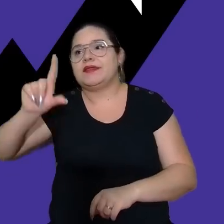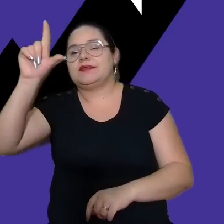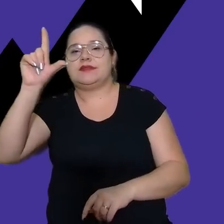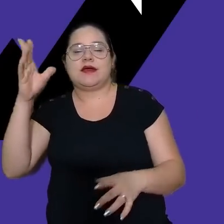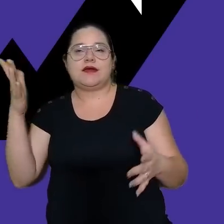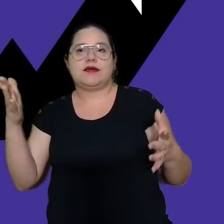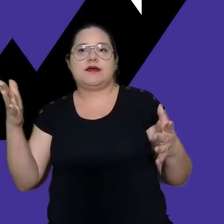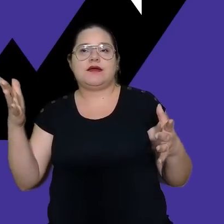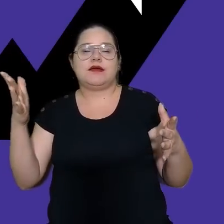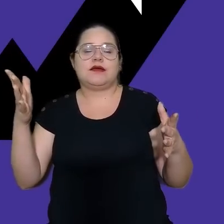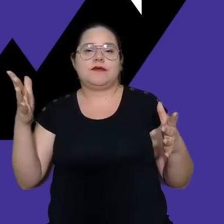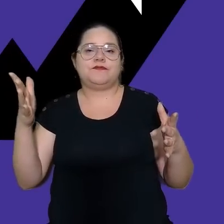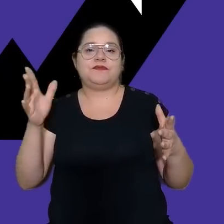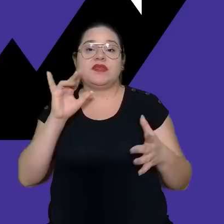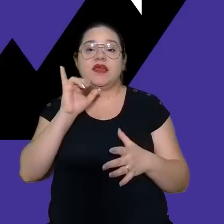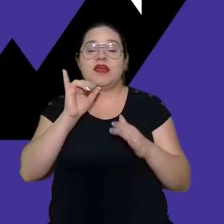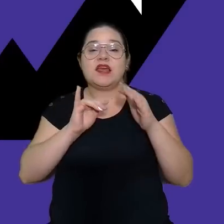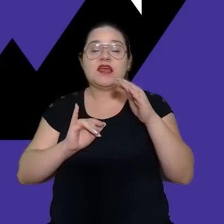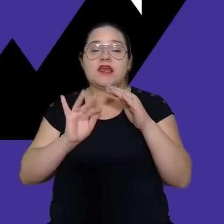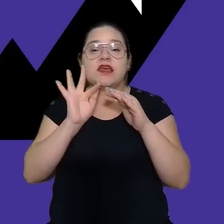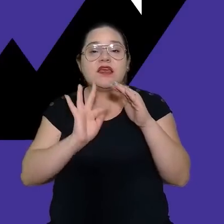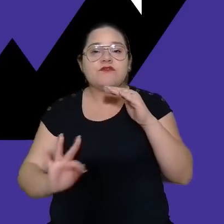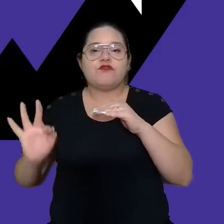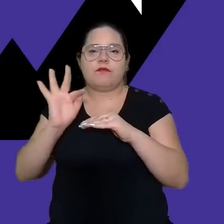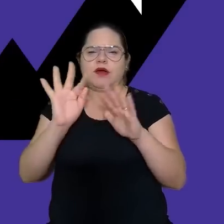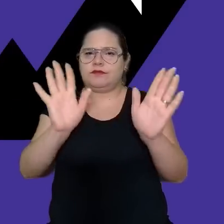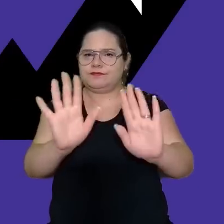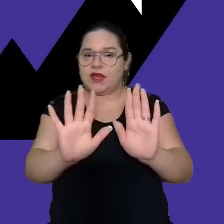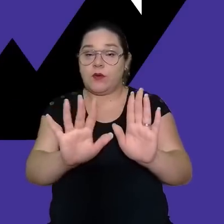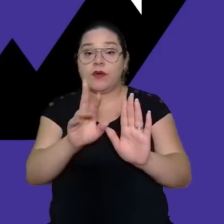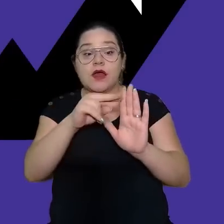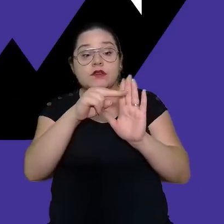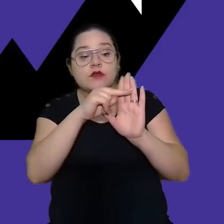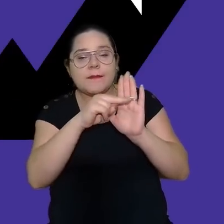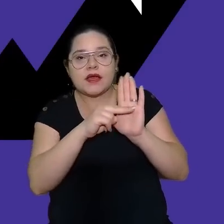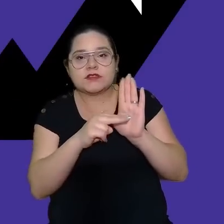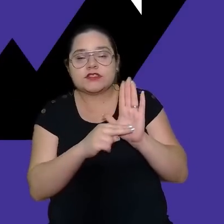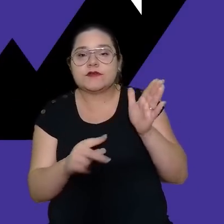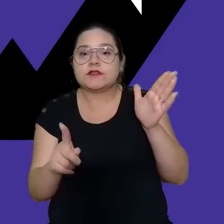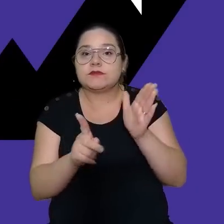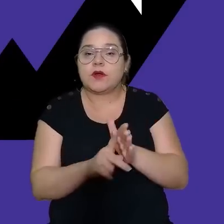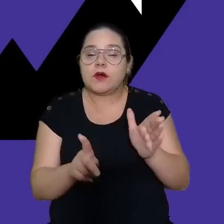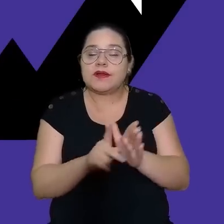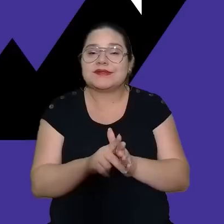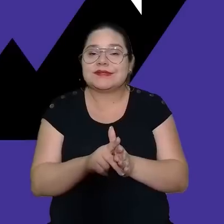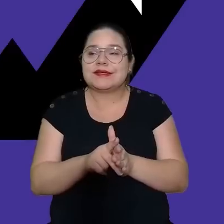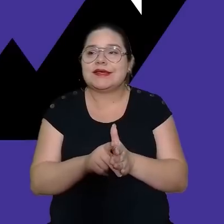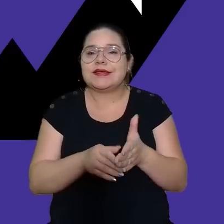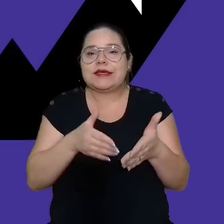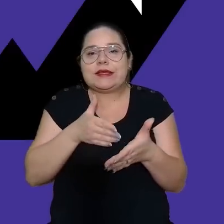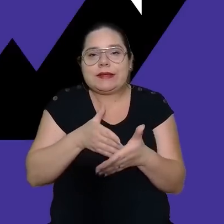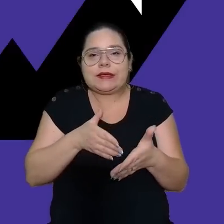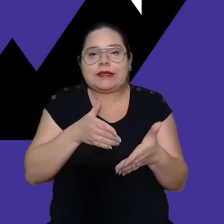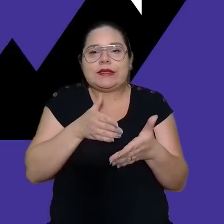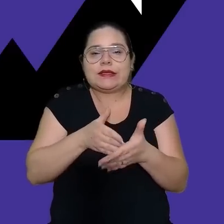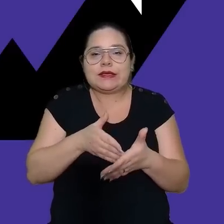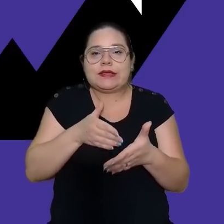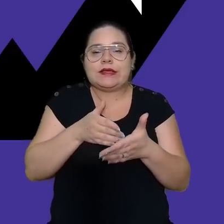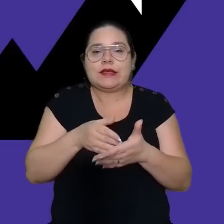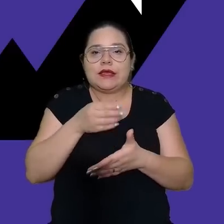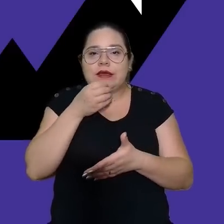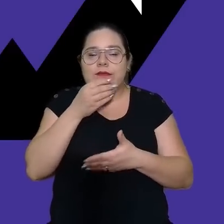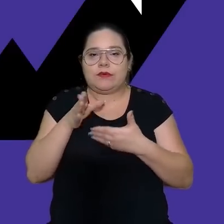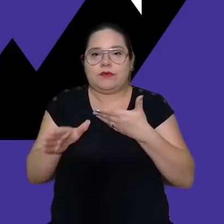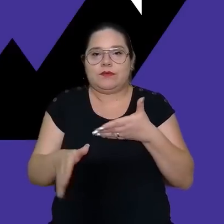informalidade. Não é esse o ponto. São normativas que impedem o bom andamento de um